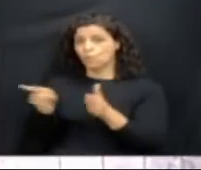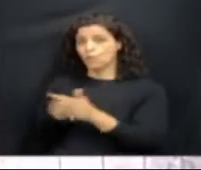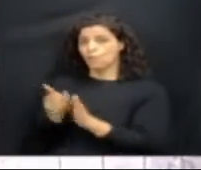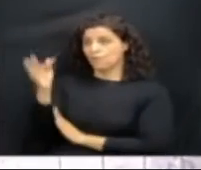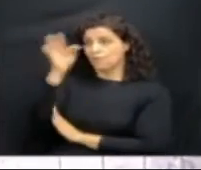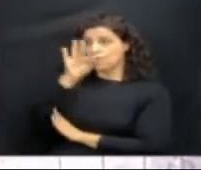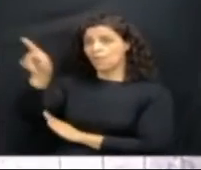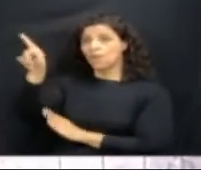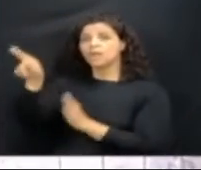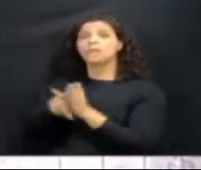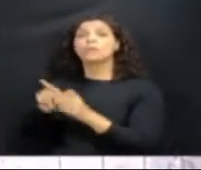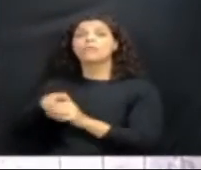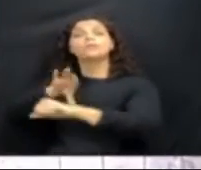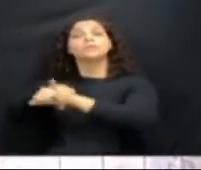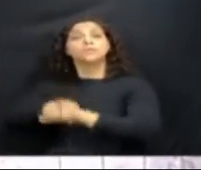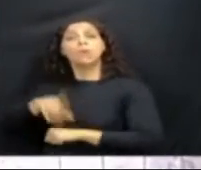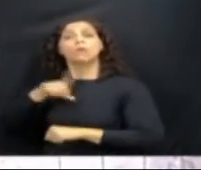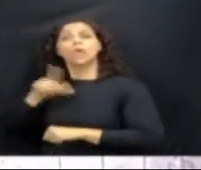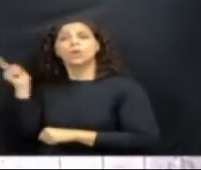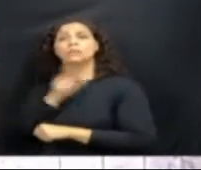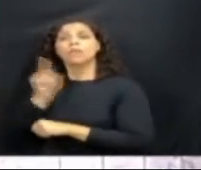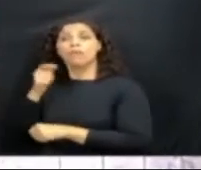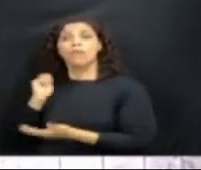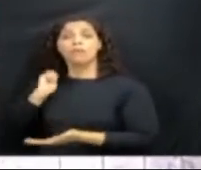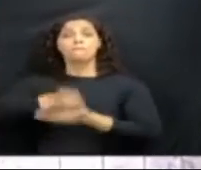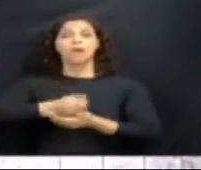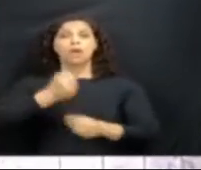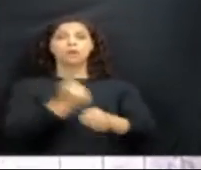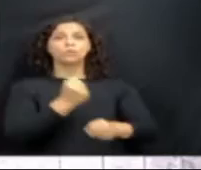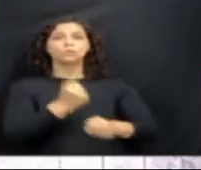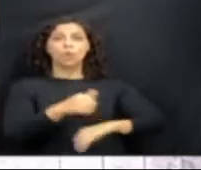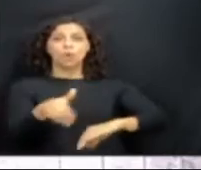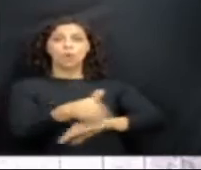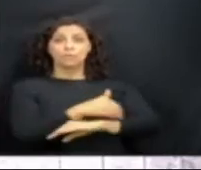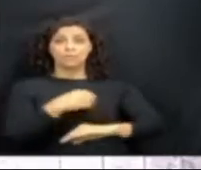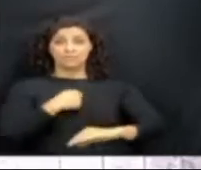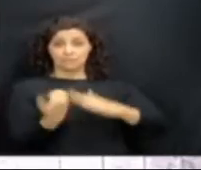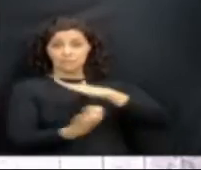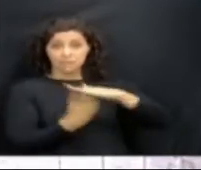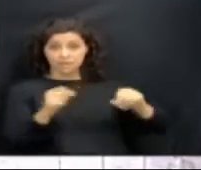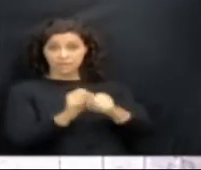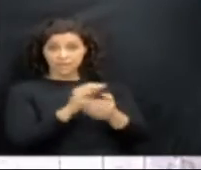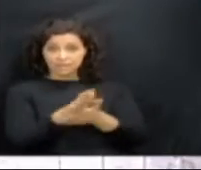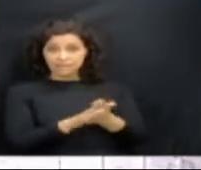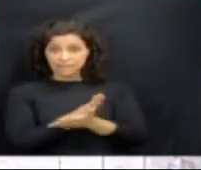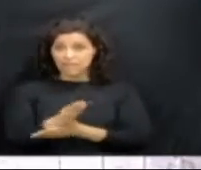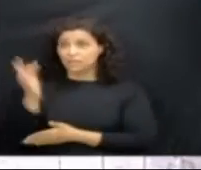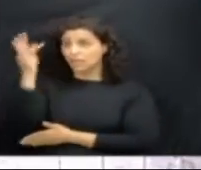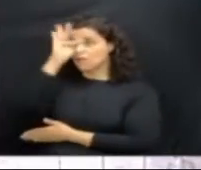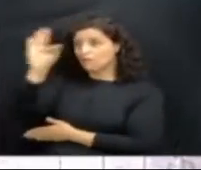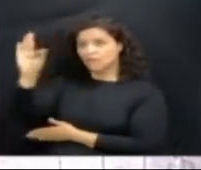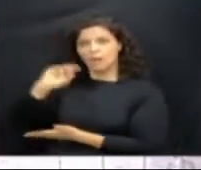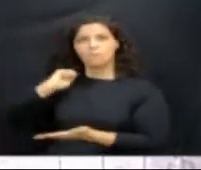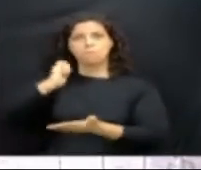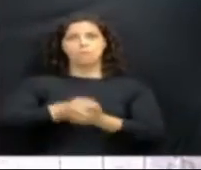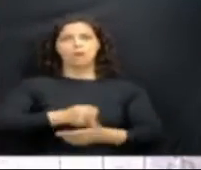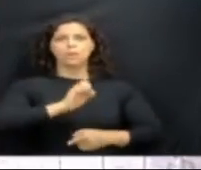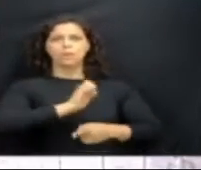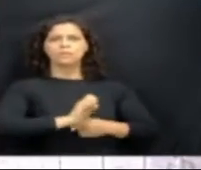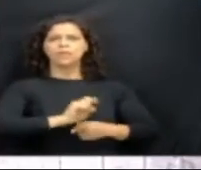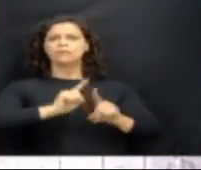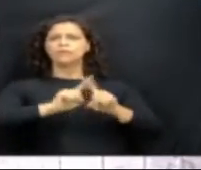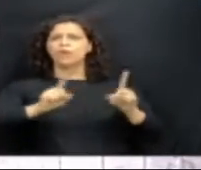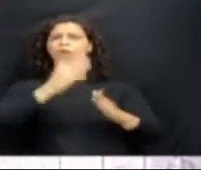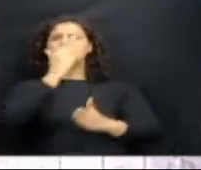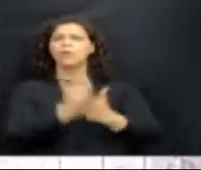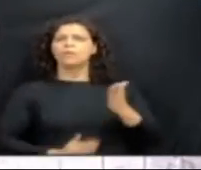seja o fiador, garanta que as obras sejam feitas. A concessionária não fez, a União paga o Estado. Estão sendo negada essa emenda. Sabe por quê?